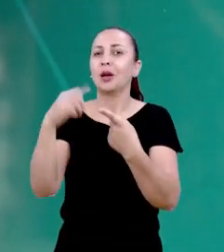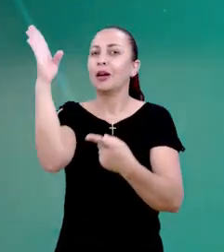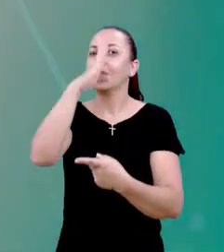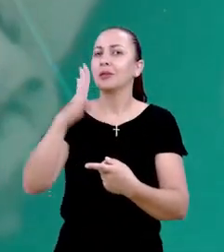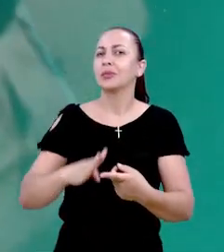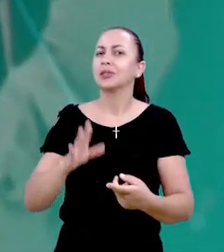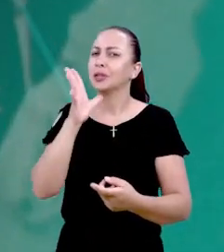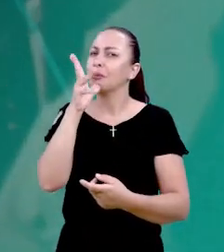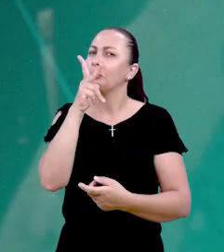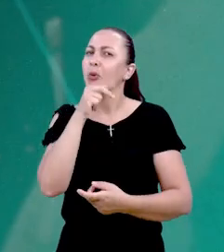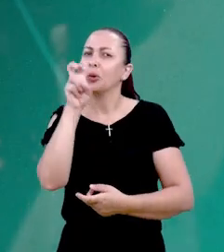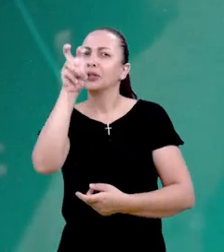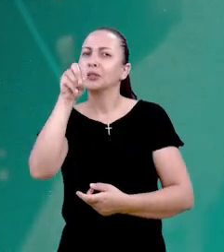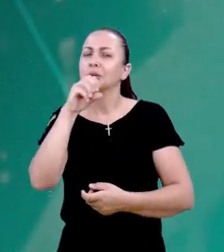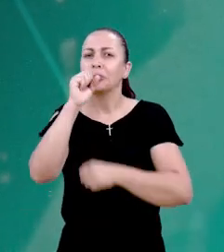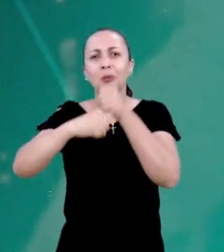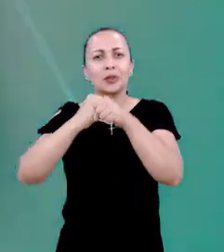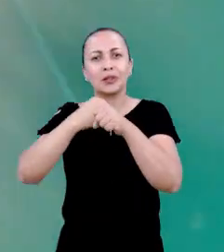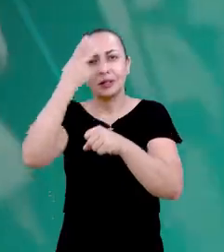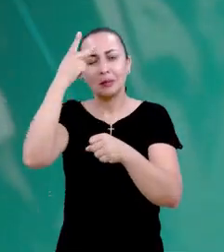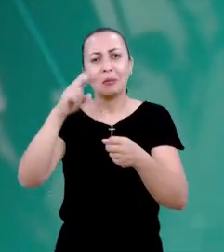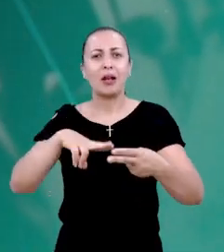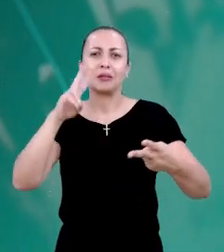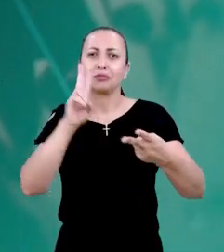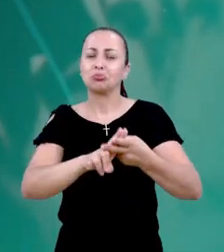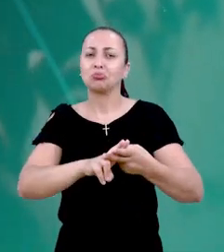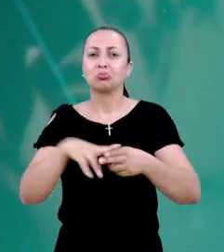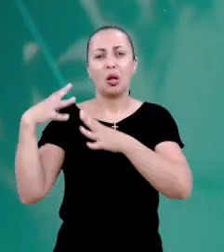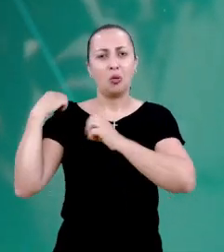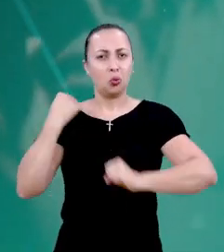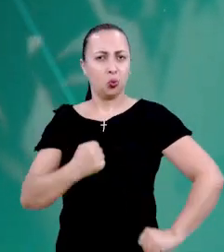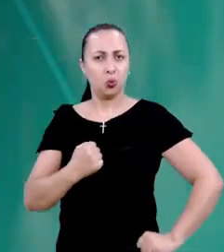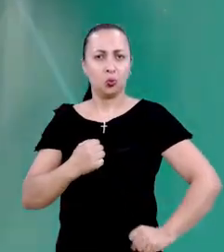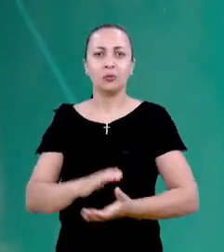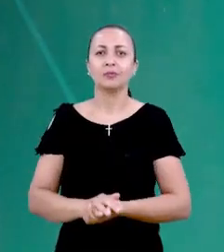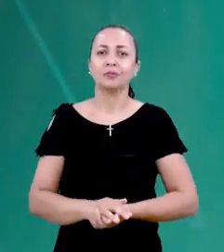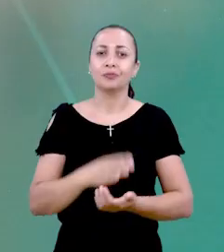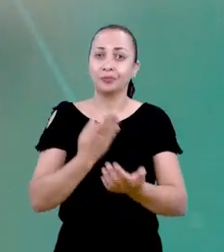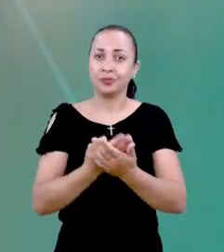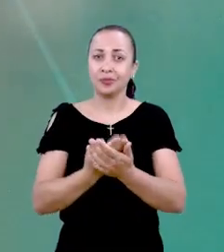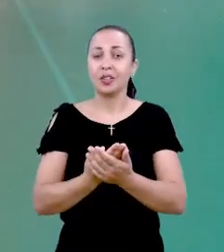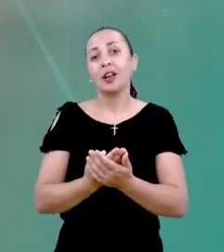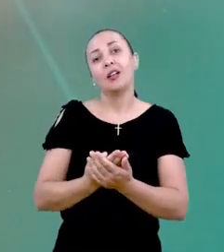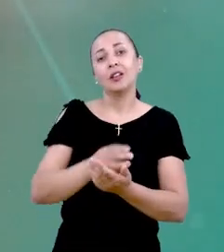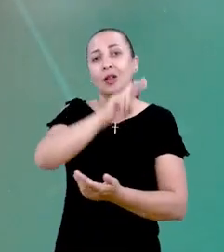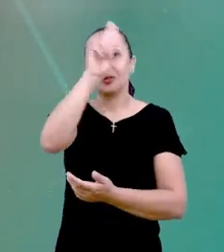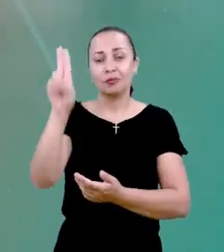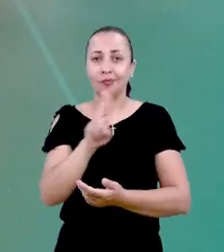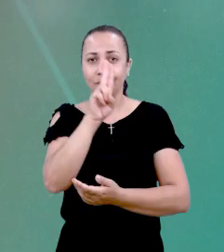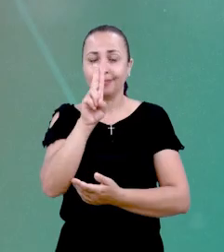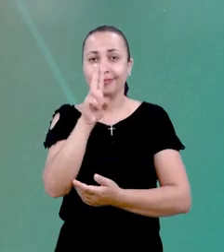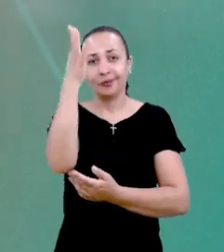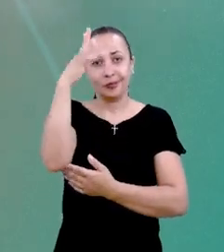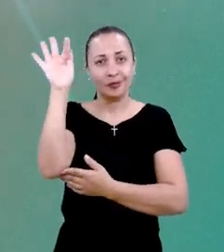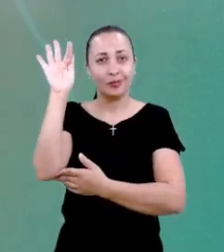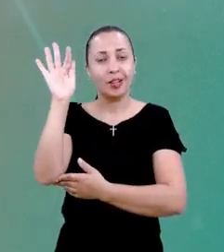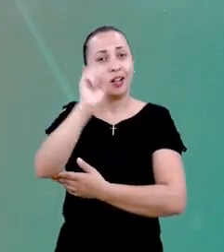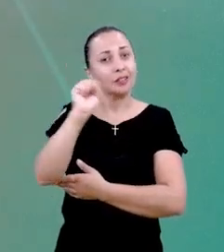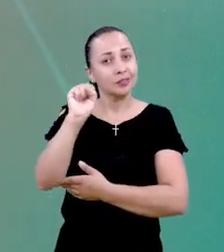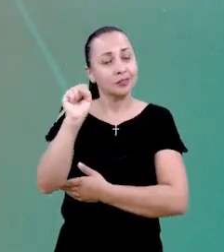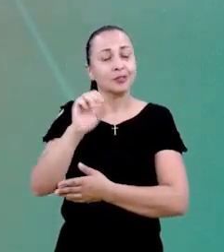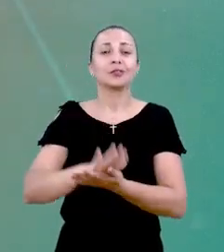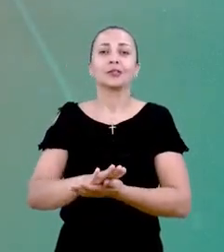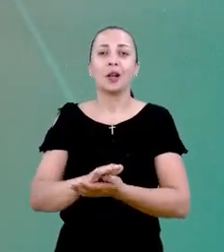evidencia por que o Brasil demorou 50 anos para condenar crimes da ditadura. Estudo da Universidade Federal de